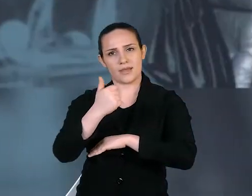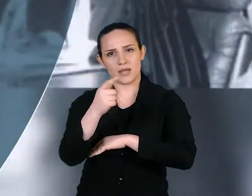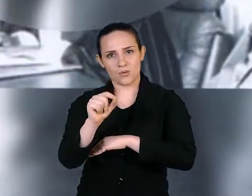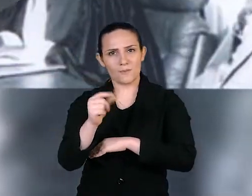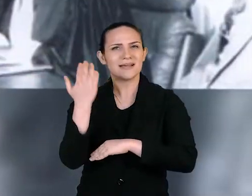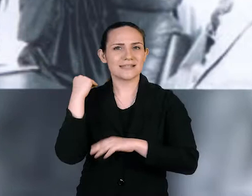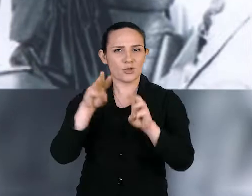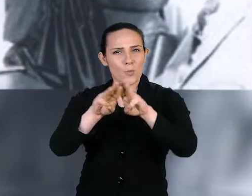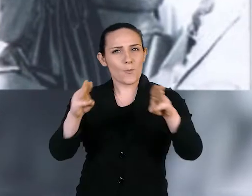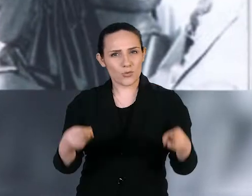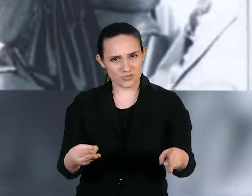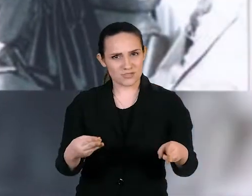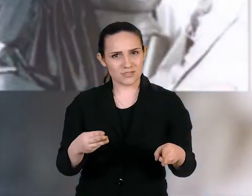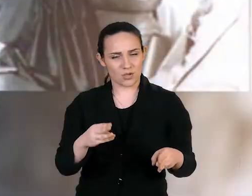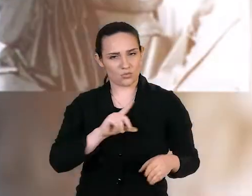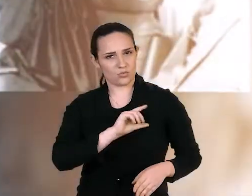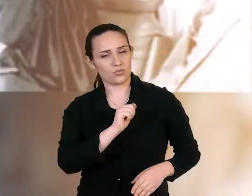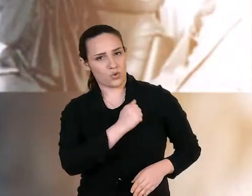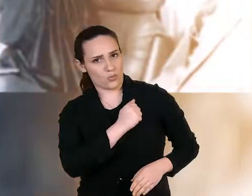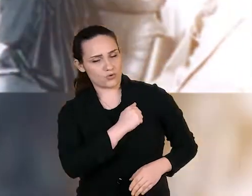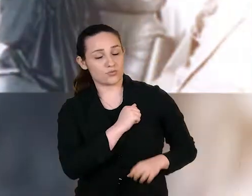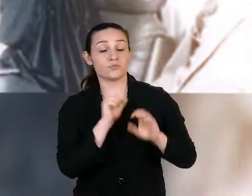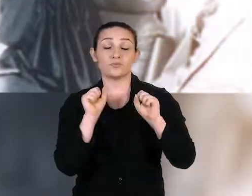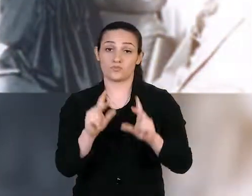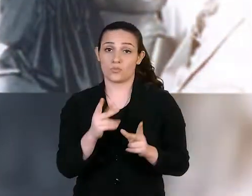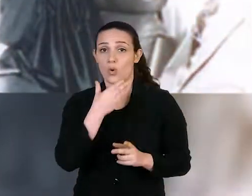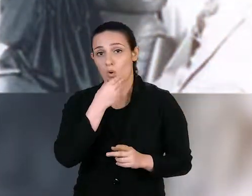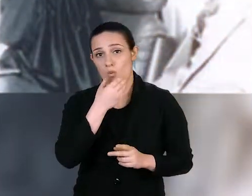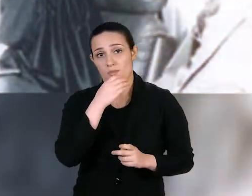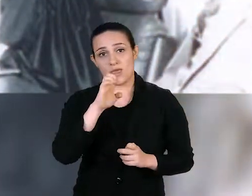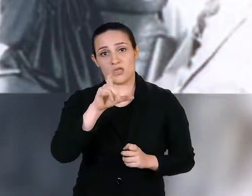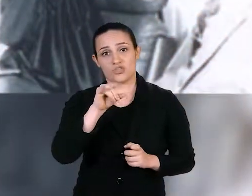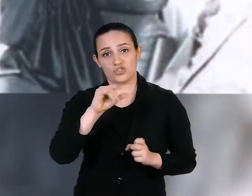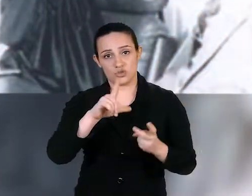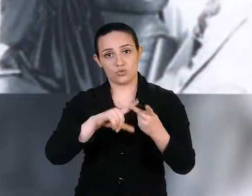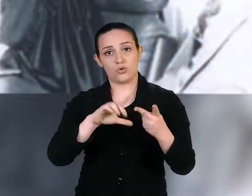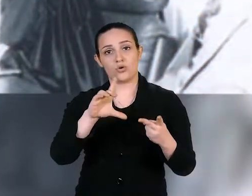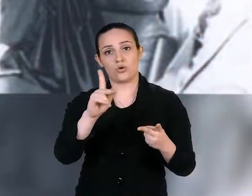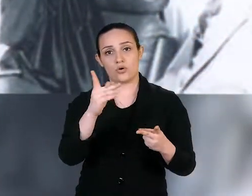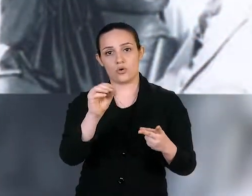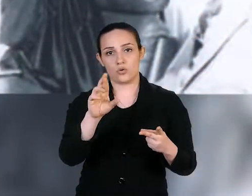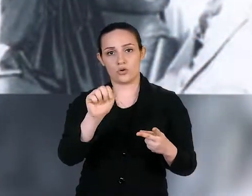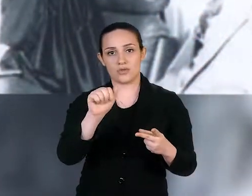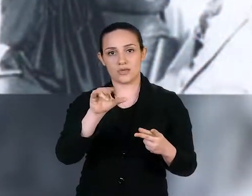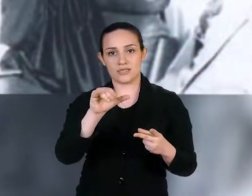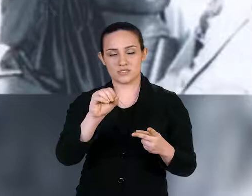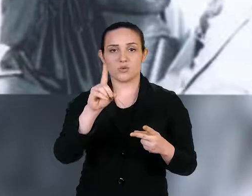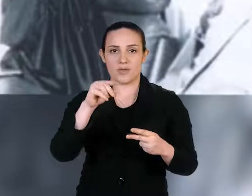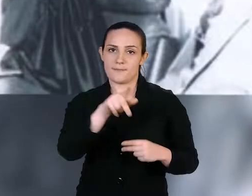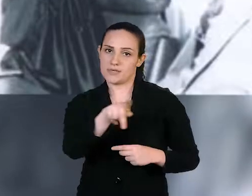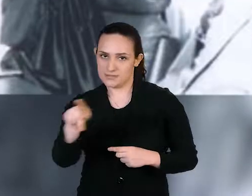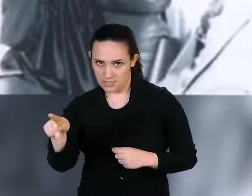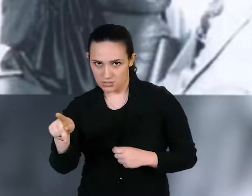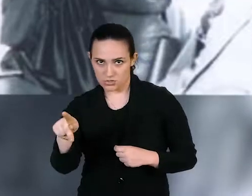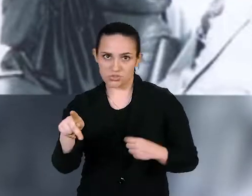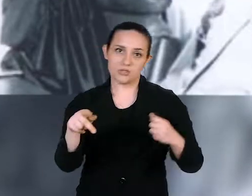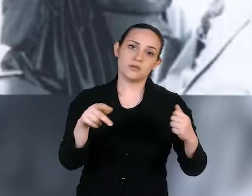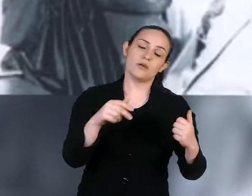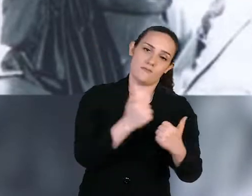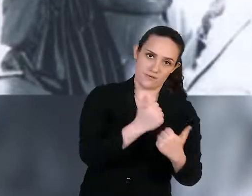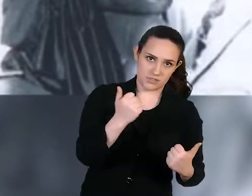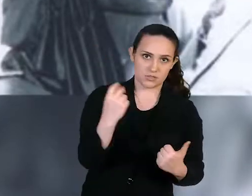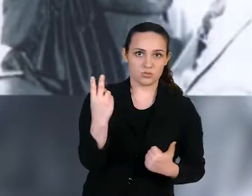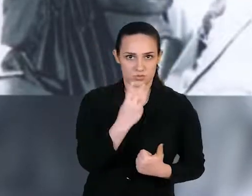Bosco. Na ocasião, Edil Pereira Ferraz e Horácio Serzósimo de Souza eram presidente e